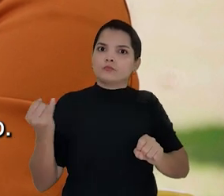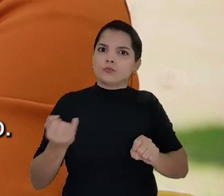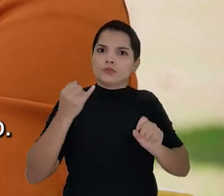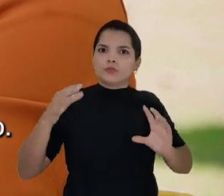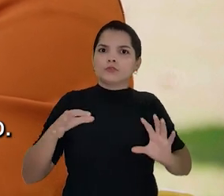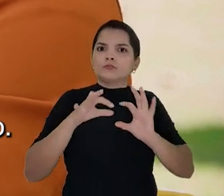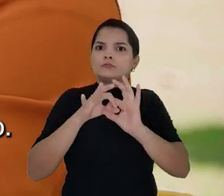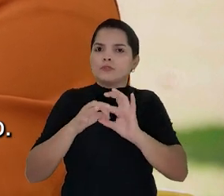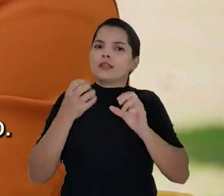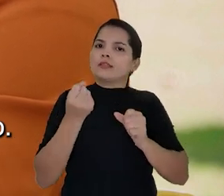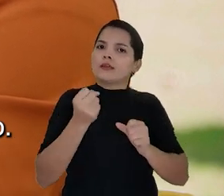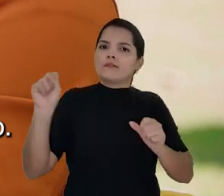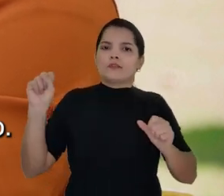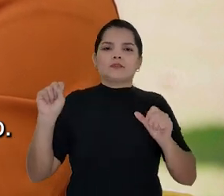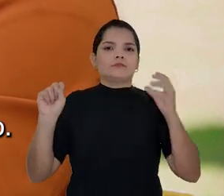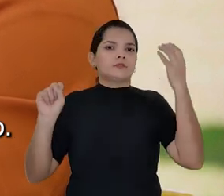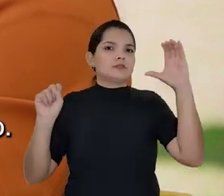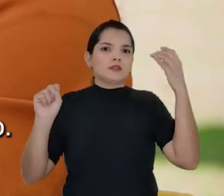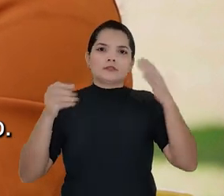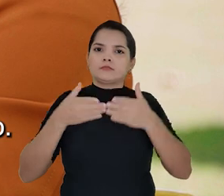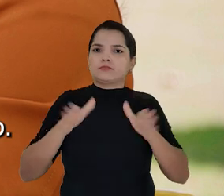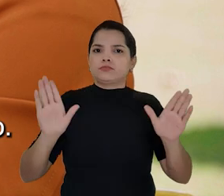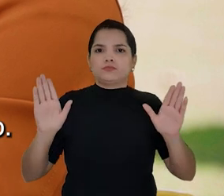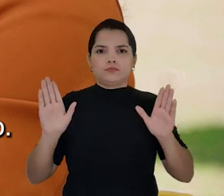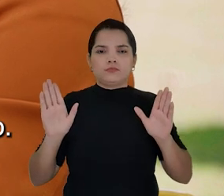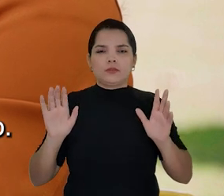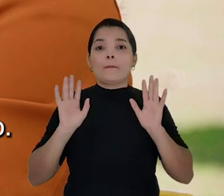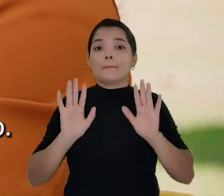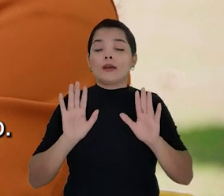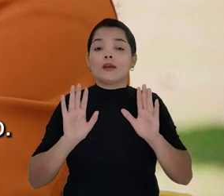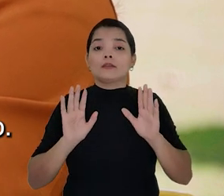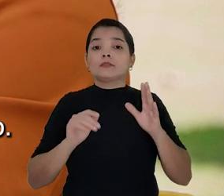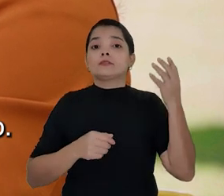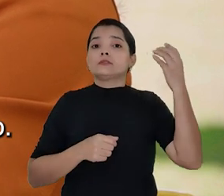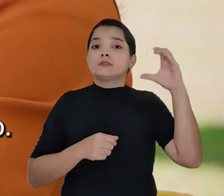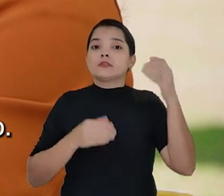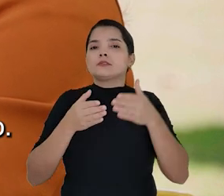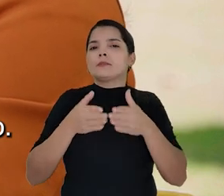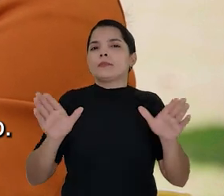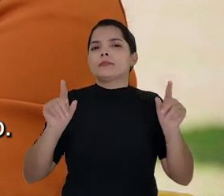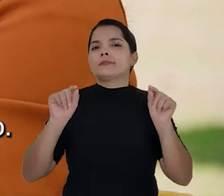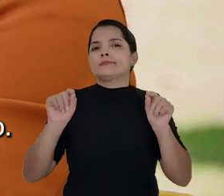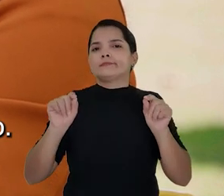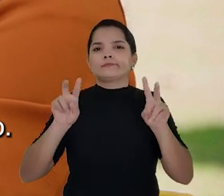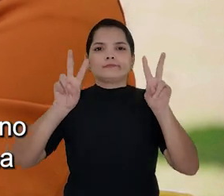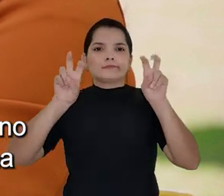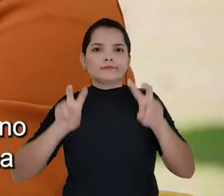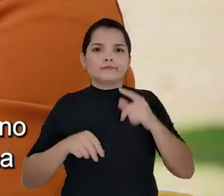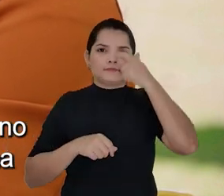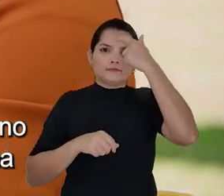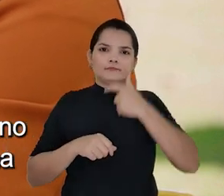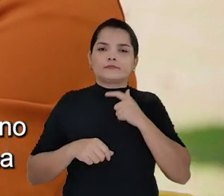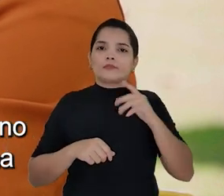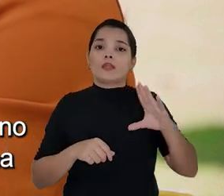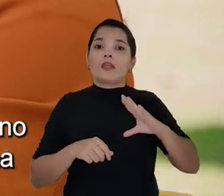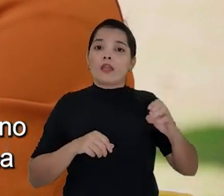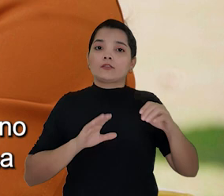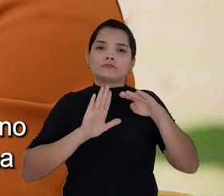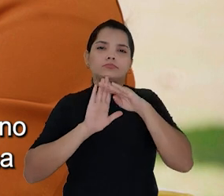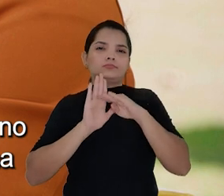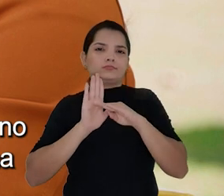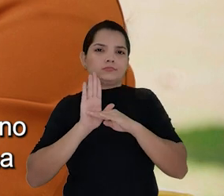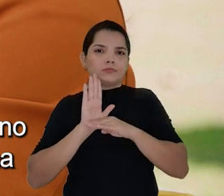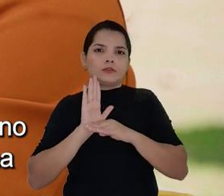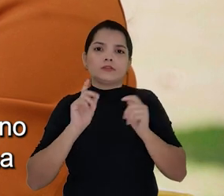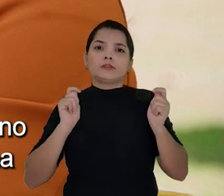defender uma ciência aberta então a ciência aberta eh protocolos éticos né para que a gente possa fazer o